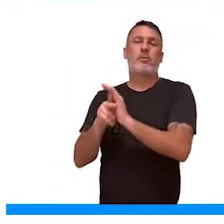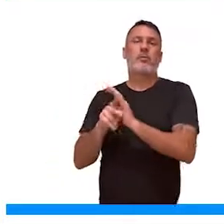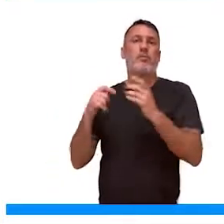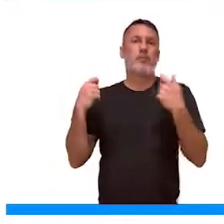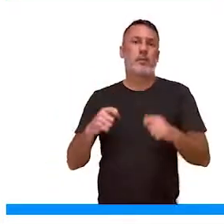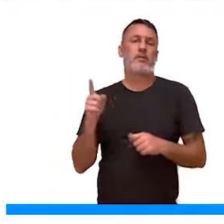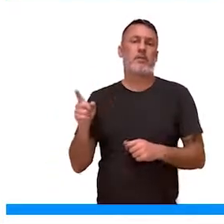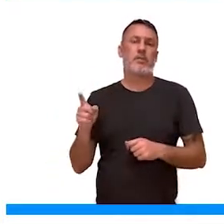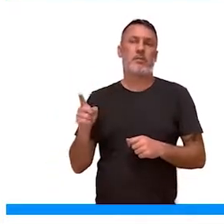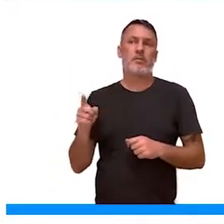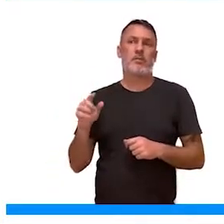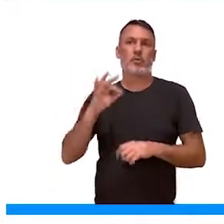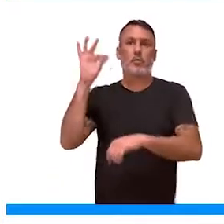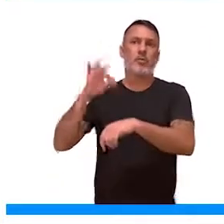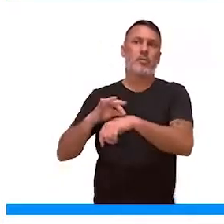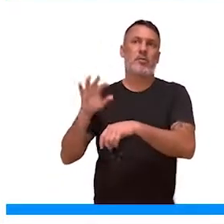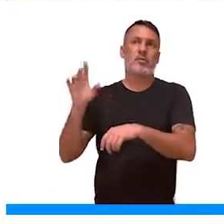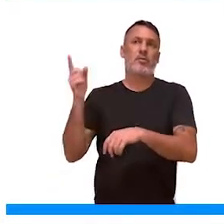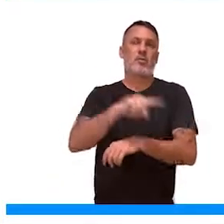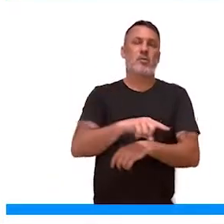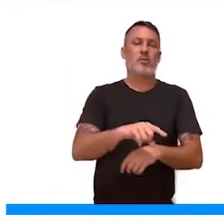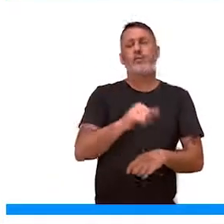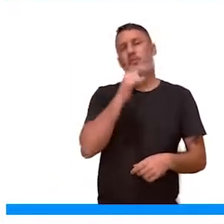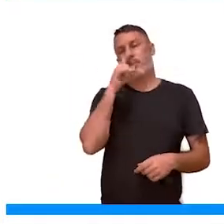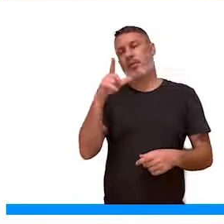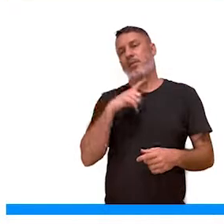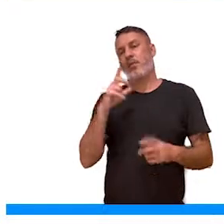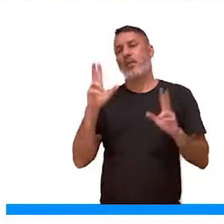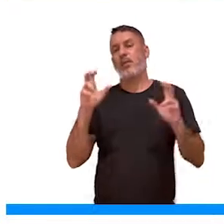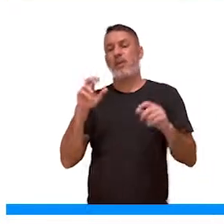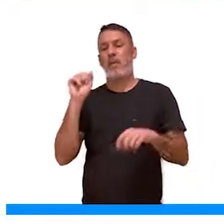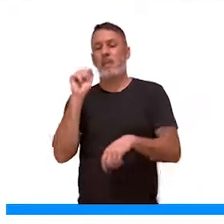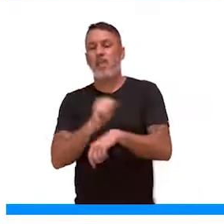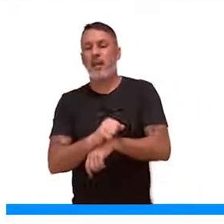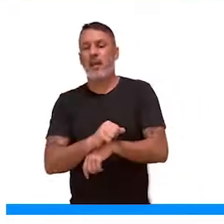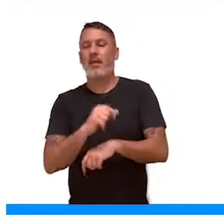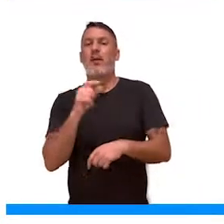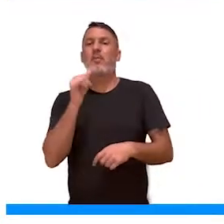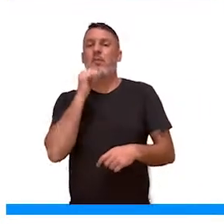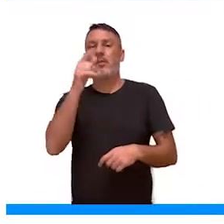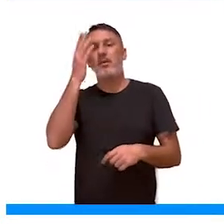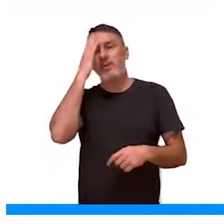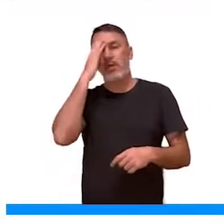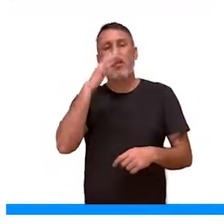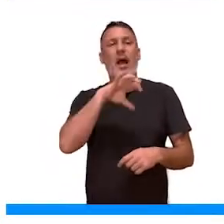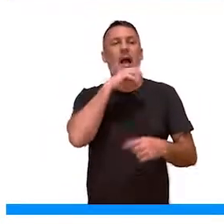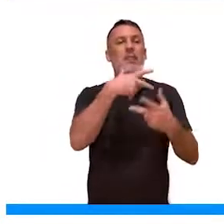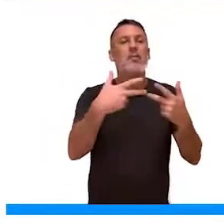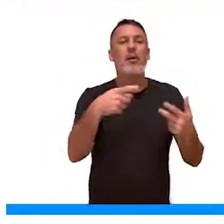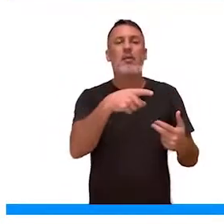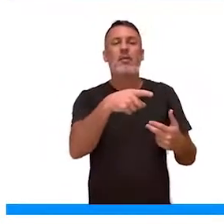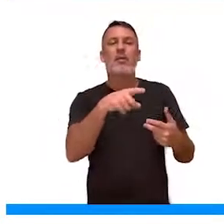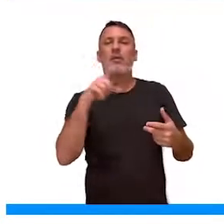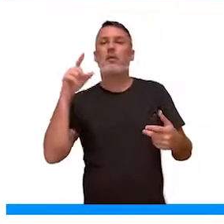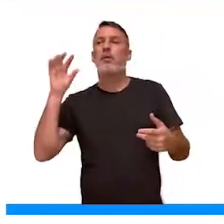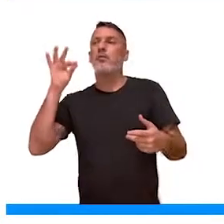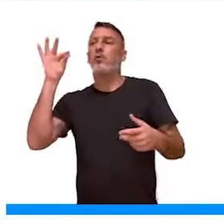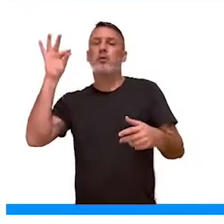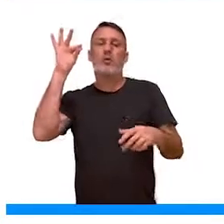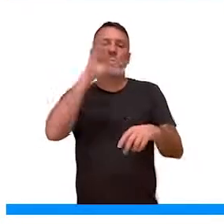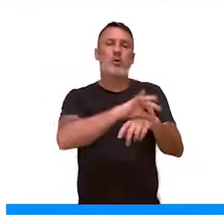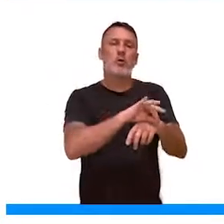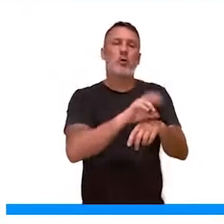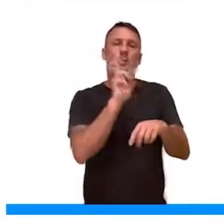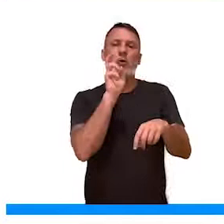é um parasita, né? A gente tem aí hematófago, ele se alimenta de sangue de vertebrados e ele